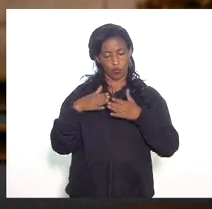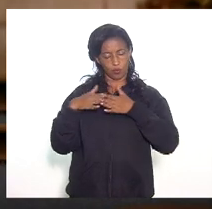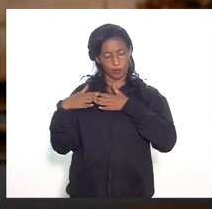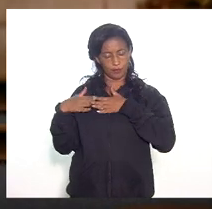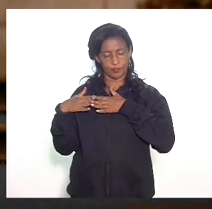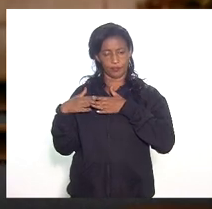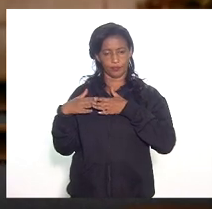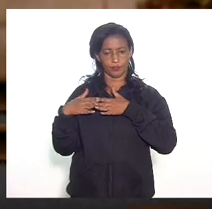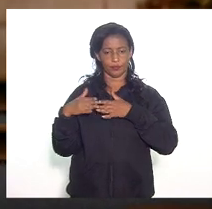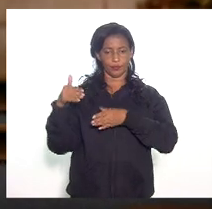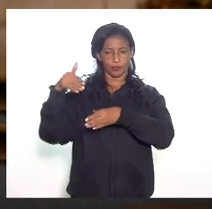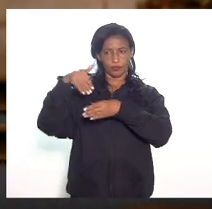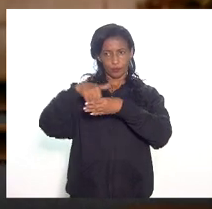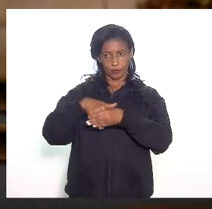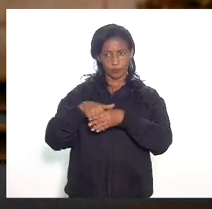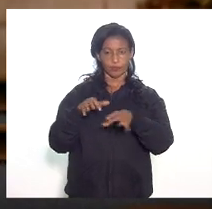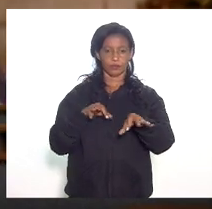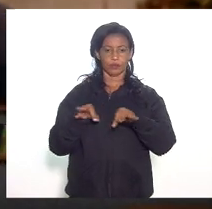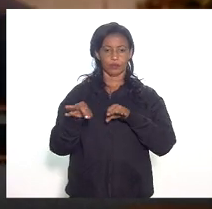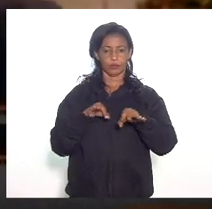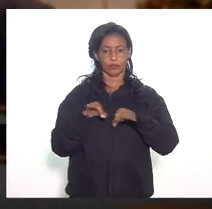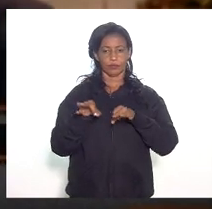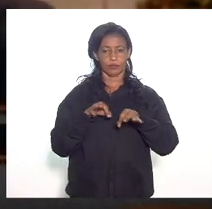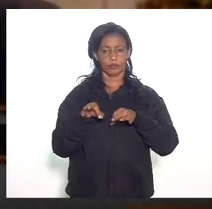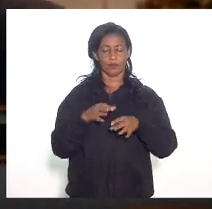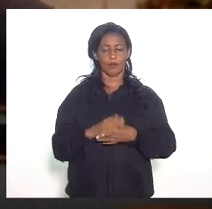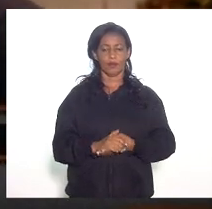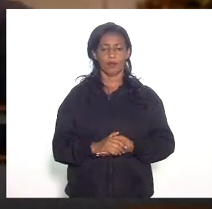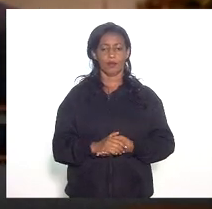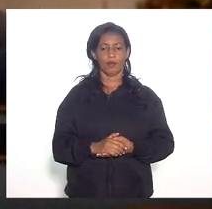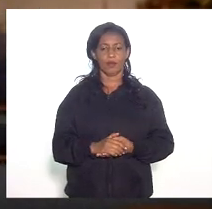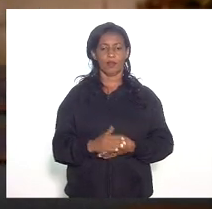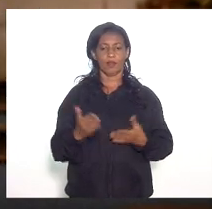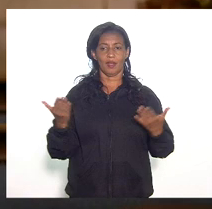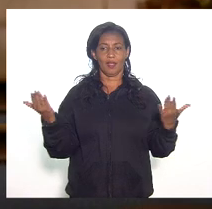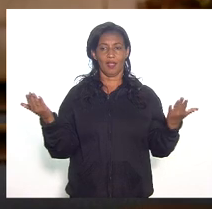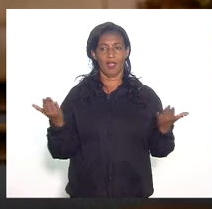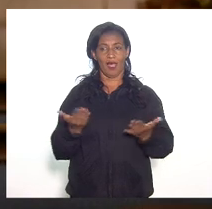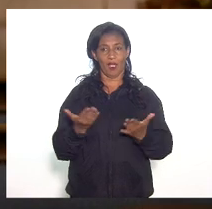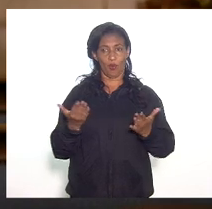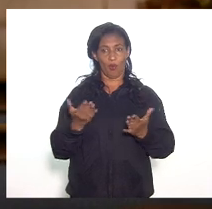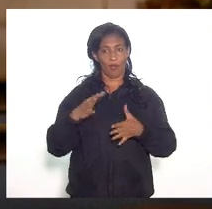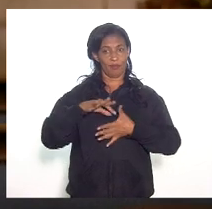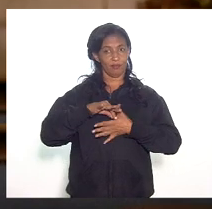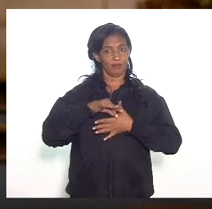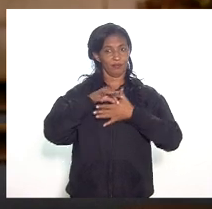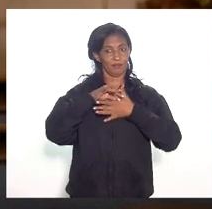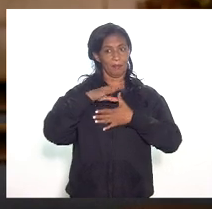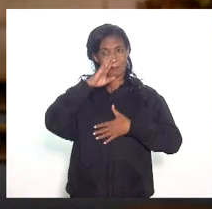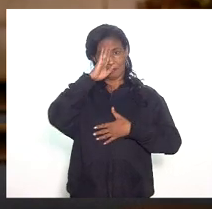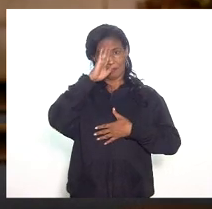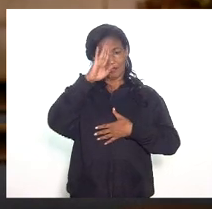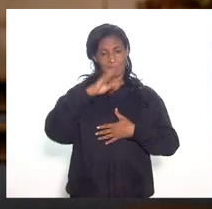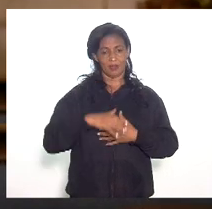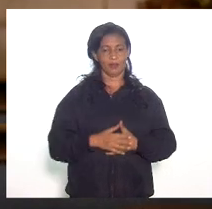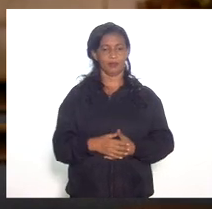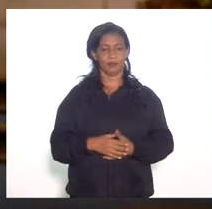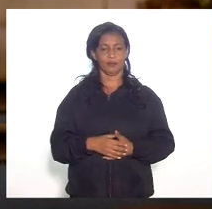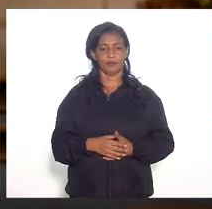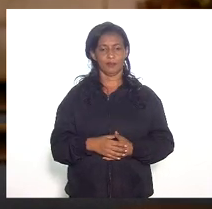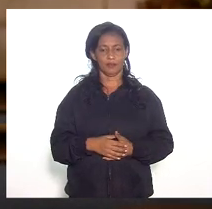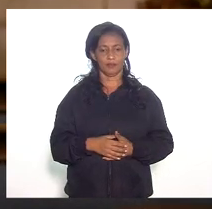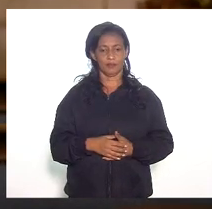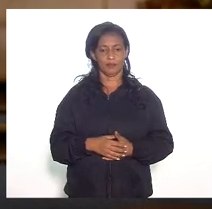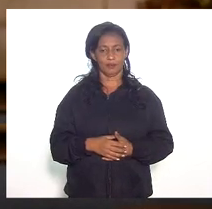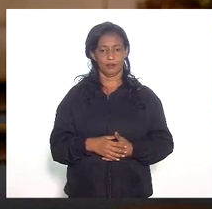votou o projeto agora vamos aos destaques aprovou o substitutivo